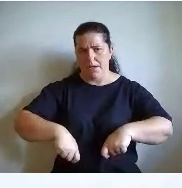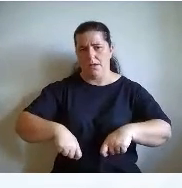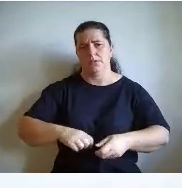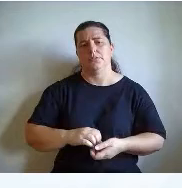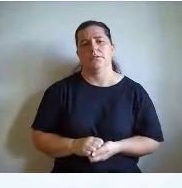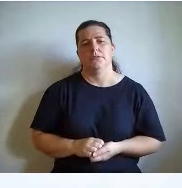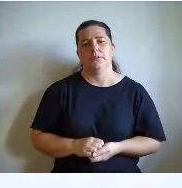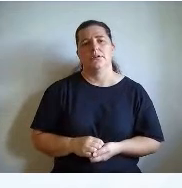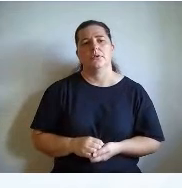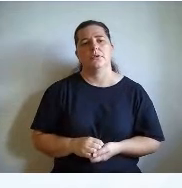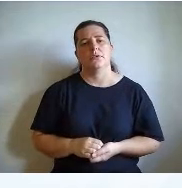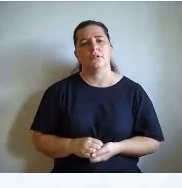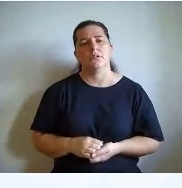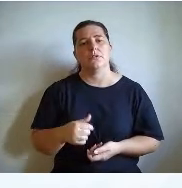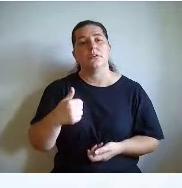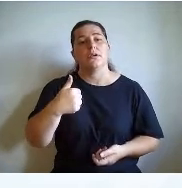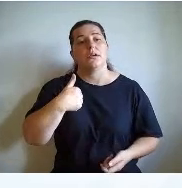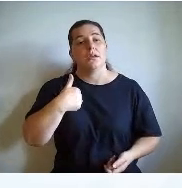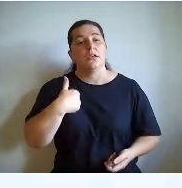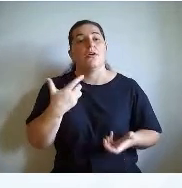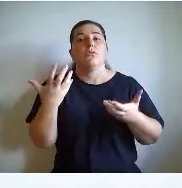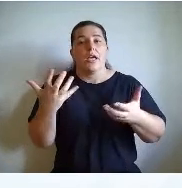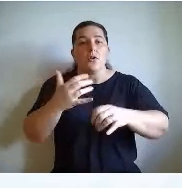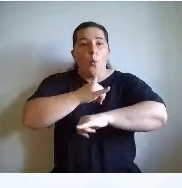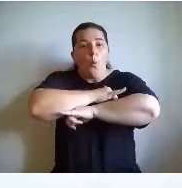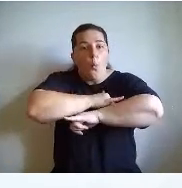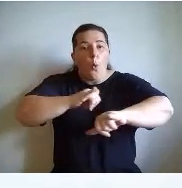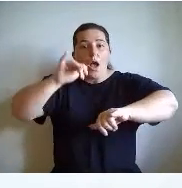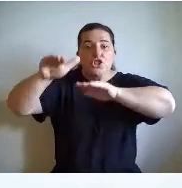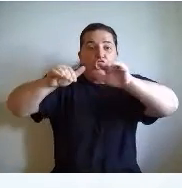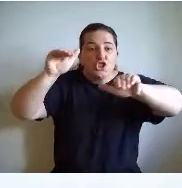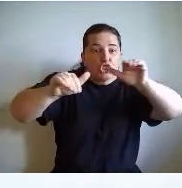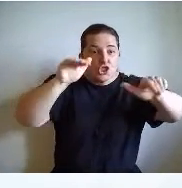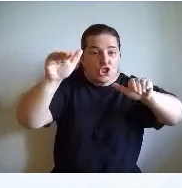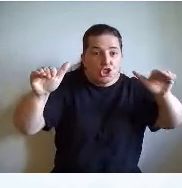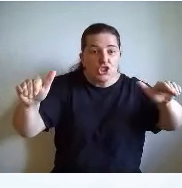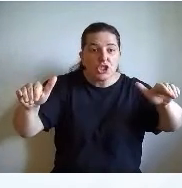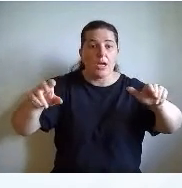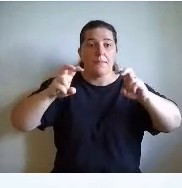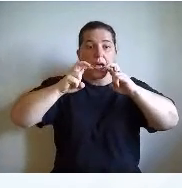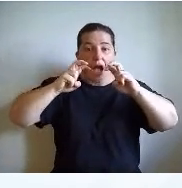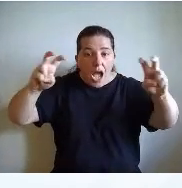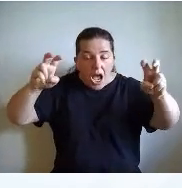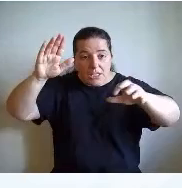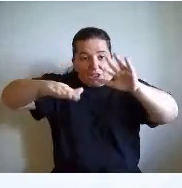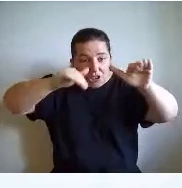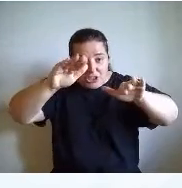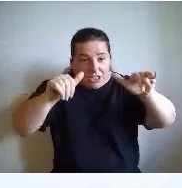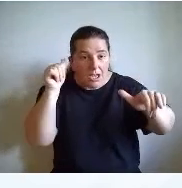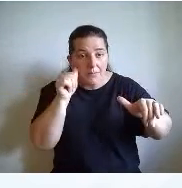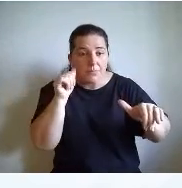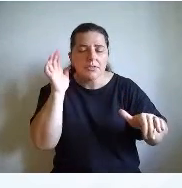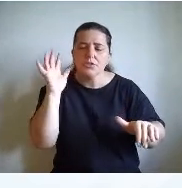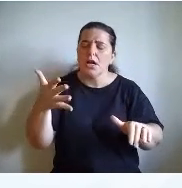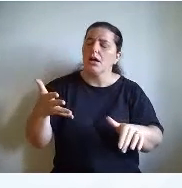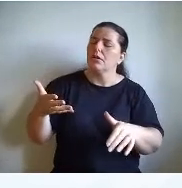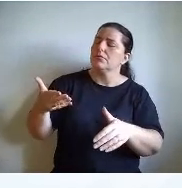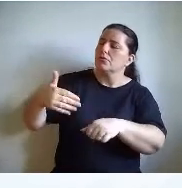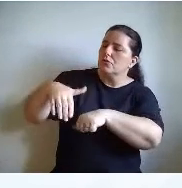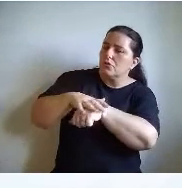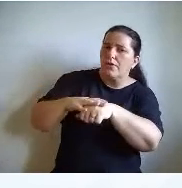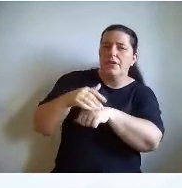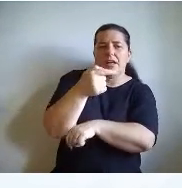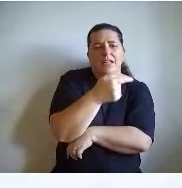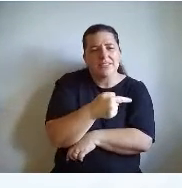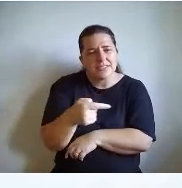eu quero conclamar essas mulheres, essas que falaram ao seu programa de entrevista, né? As